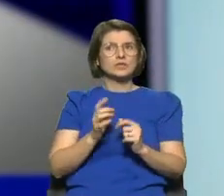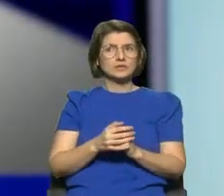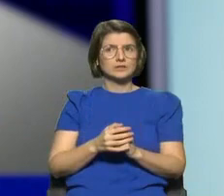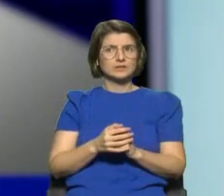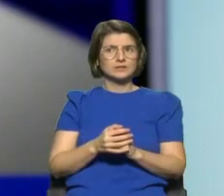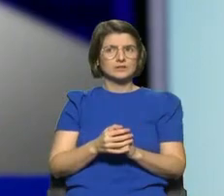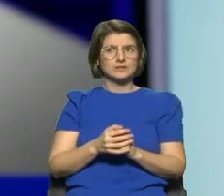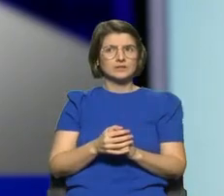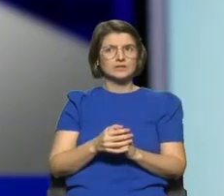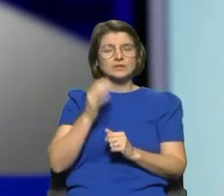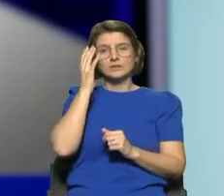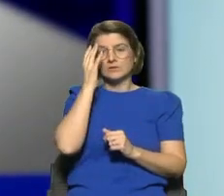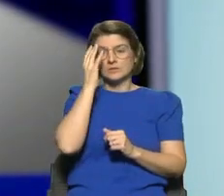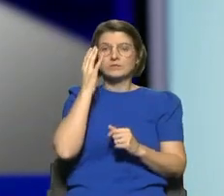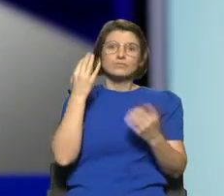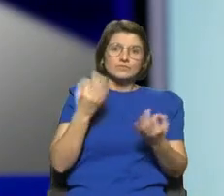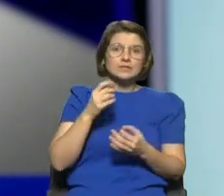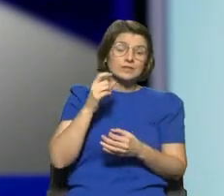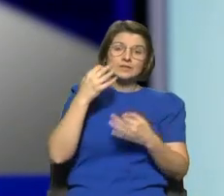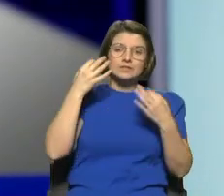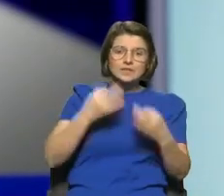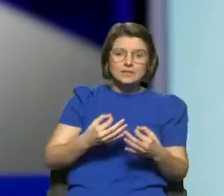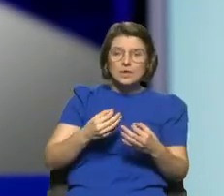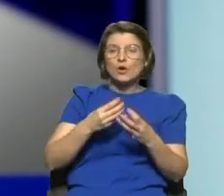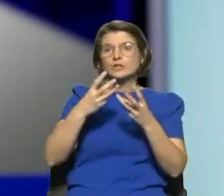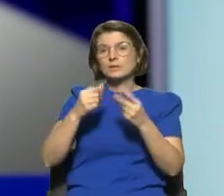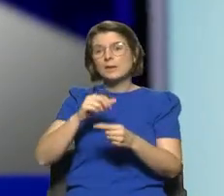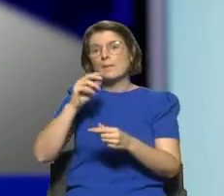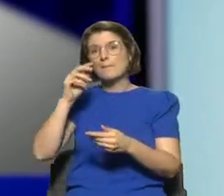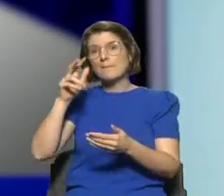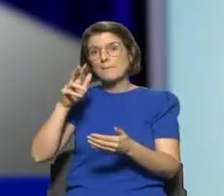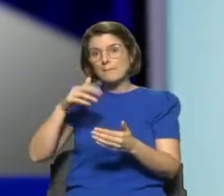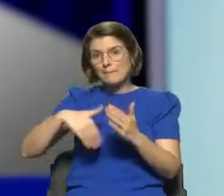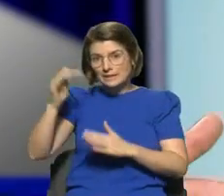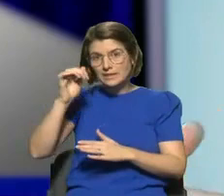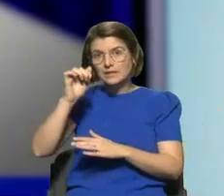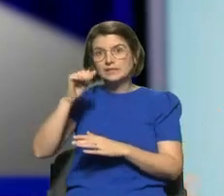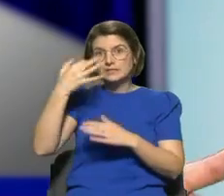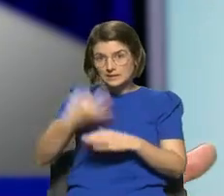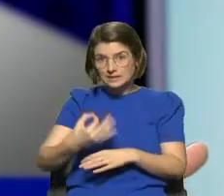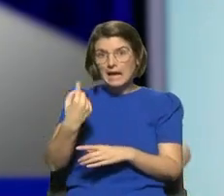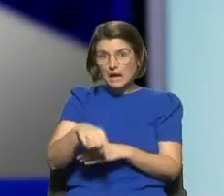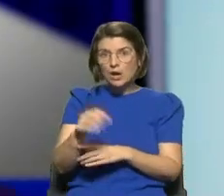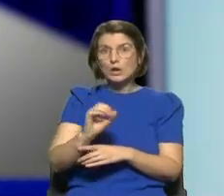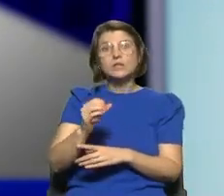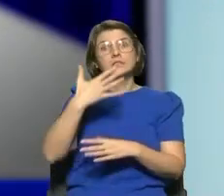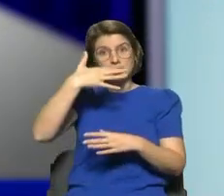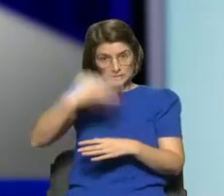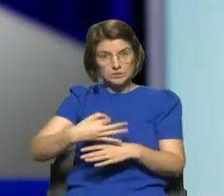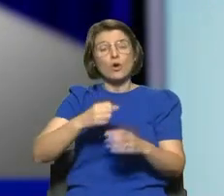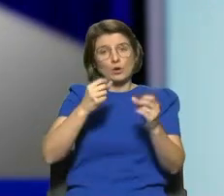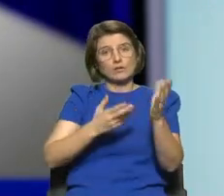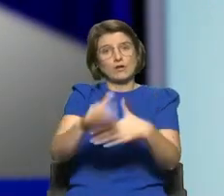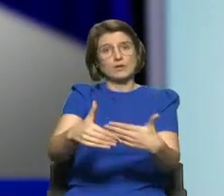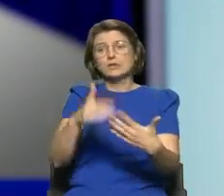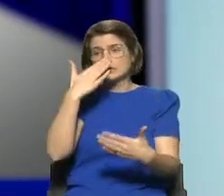colocamos neste momento há ou não há garantias de passar um segundo orçamento se há garantias de passar um segundo orçamento muito bem vamos a isso se não há garantias de